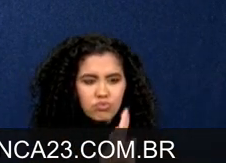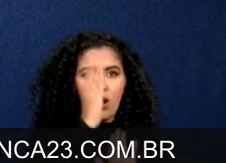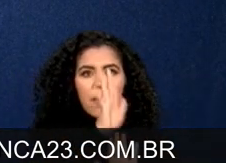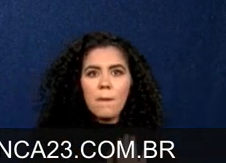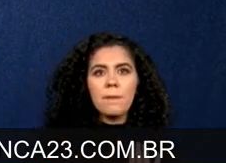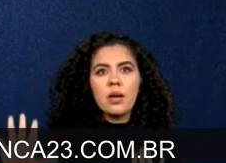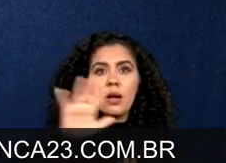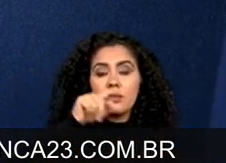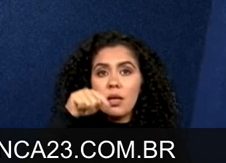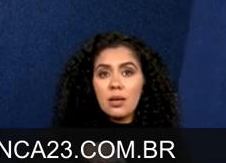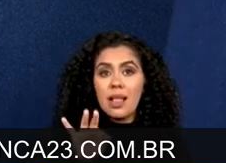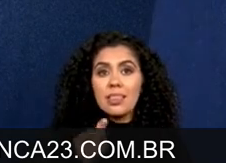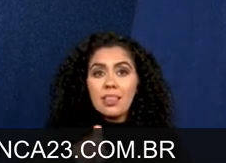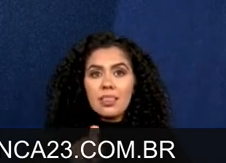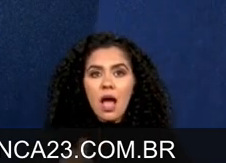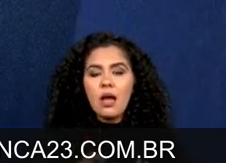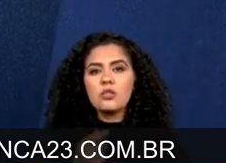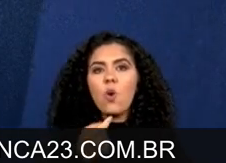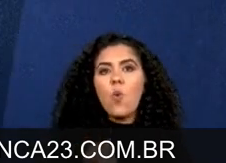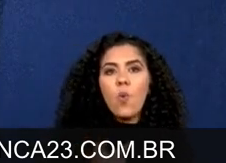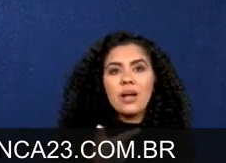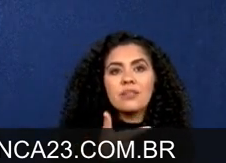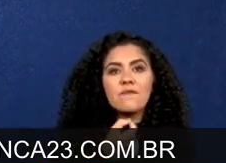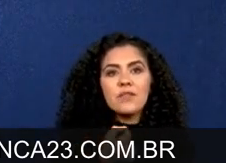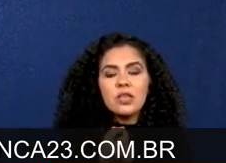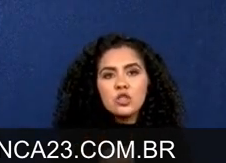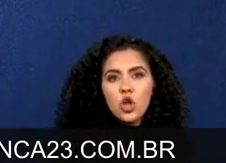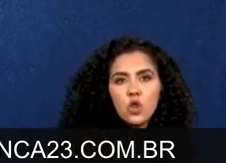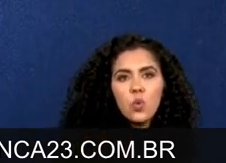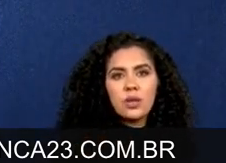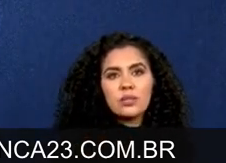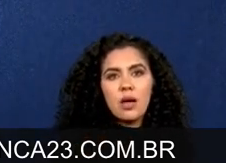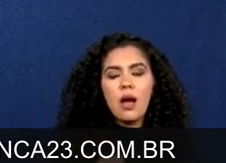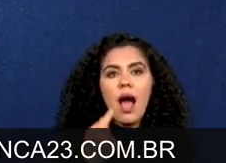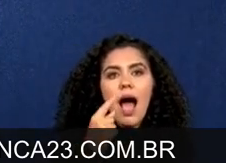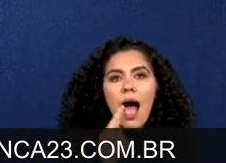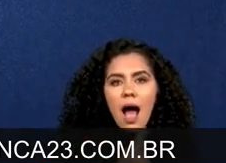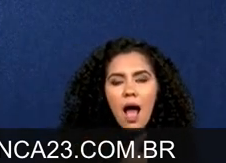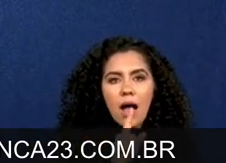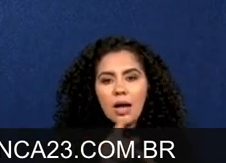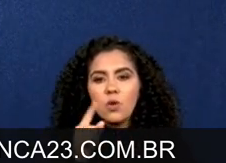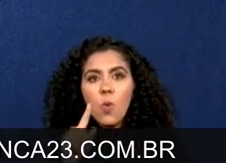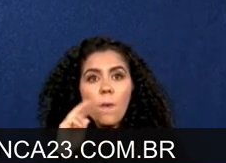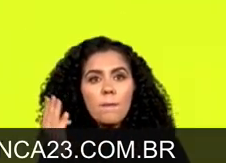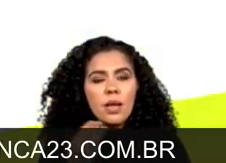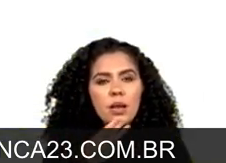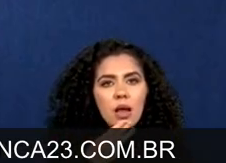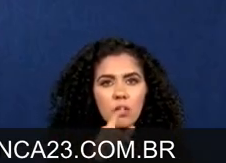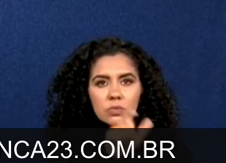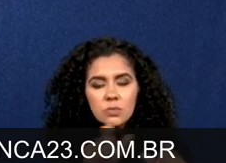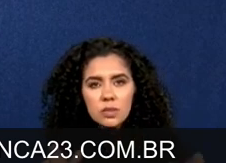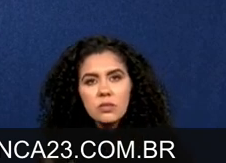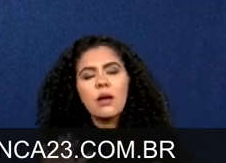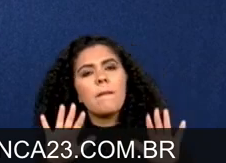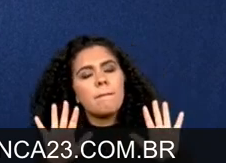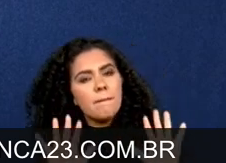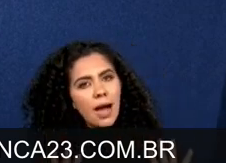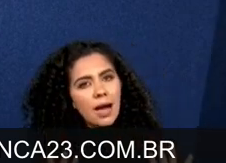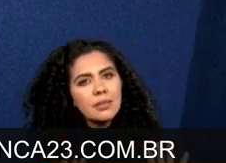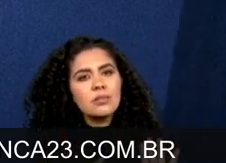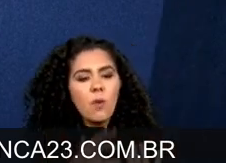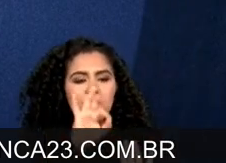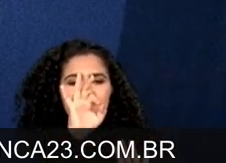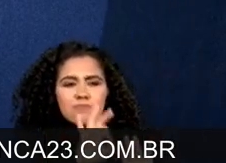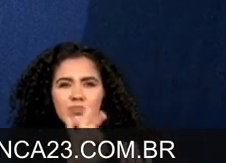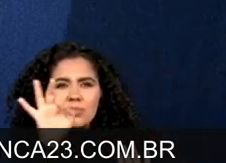uma taxa de quase 20 doações a cada 1 milhão de habitantes. Apesar disso, o índice